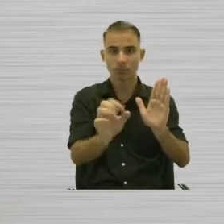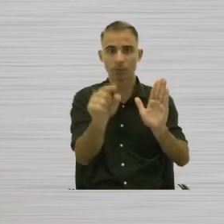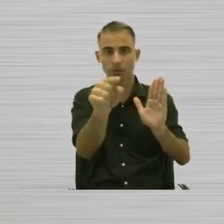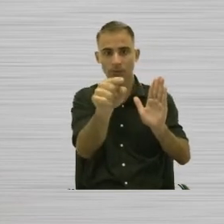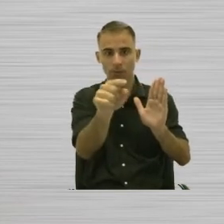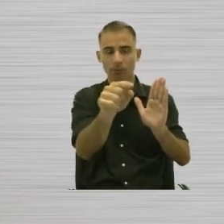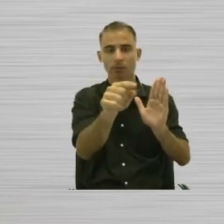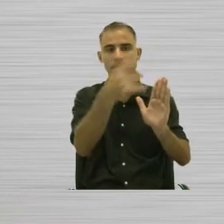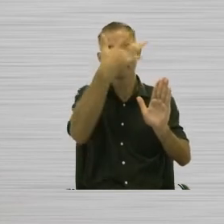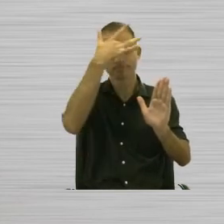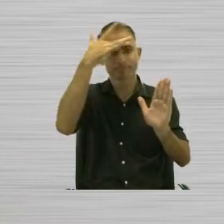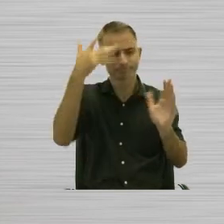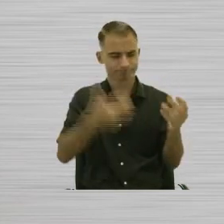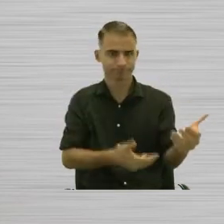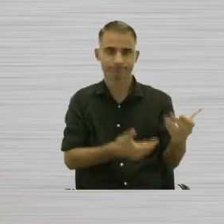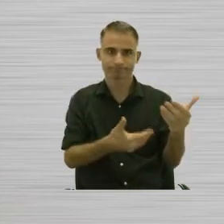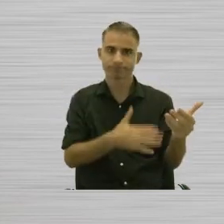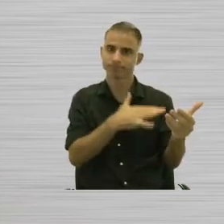em 2019.